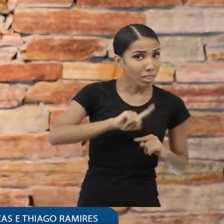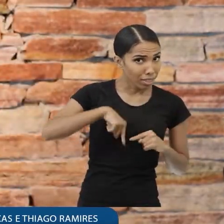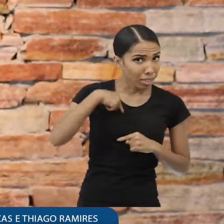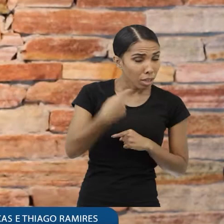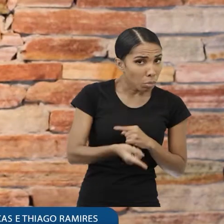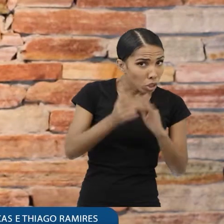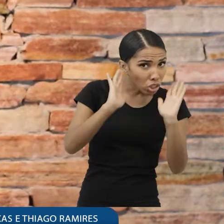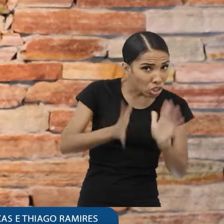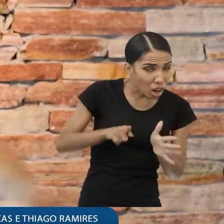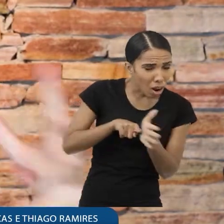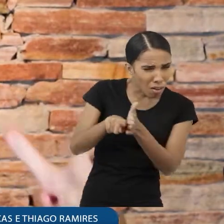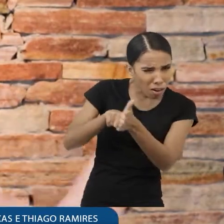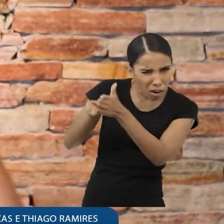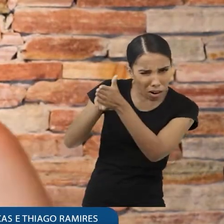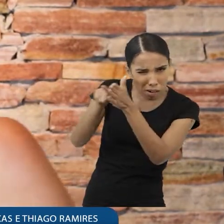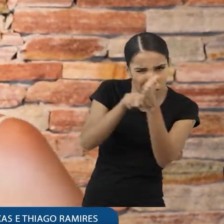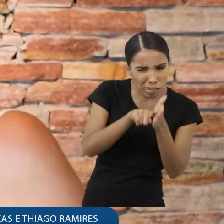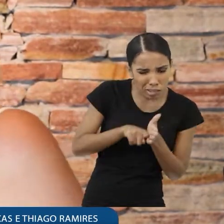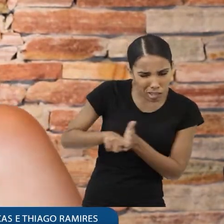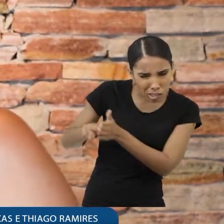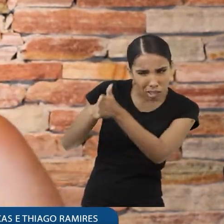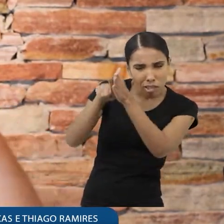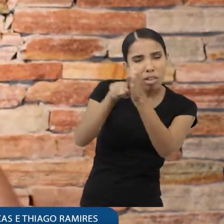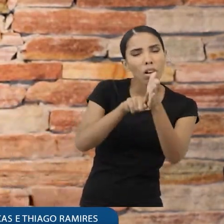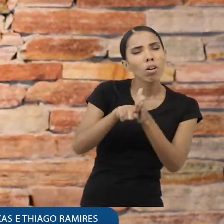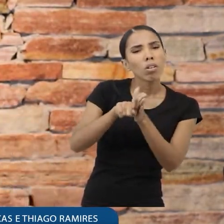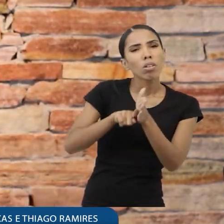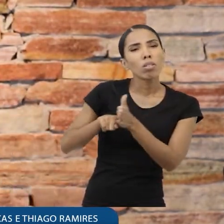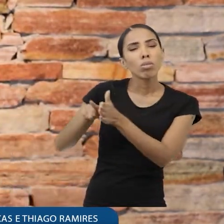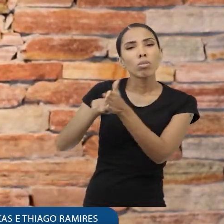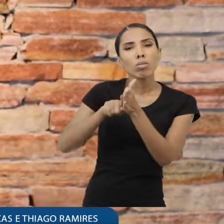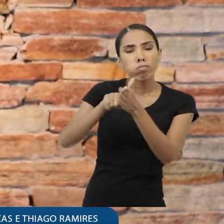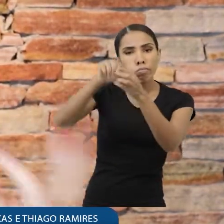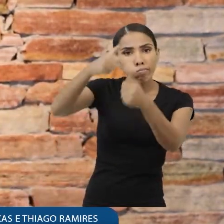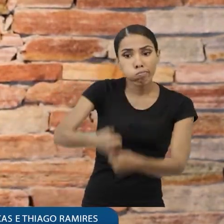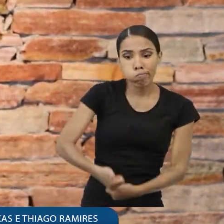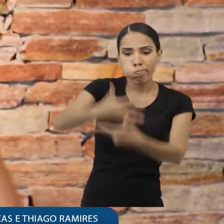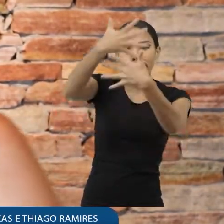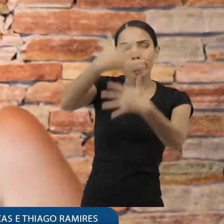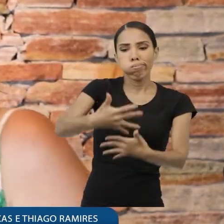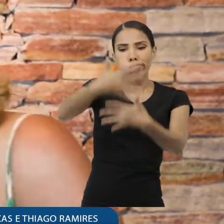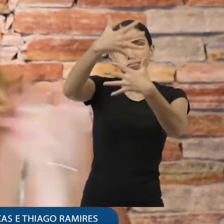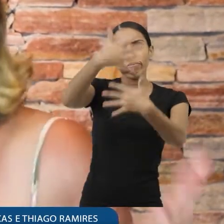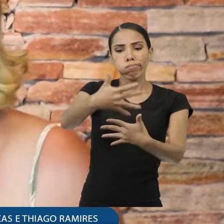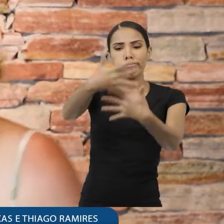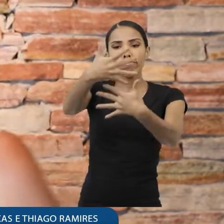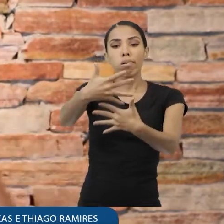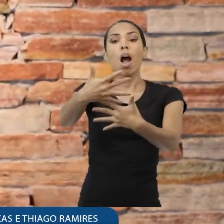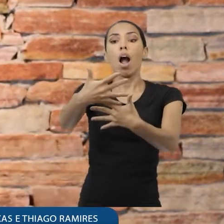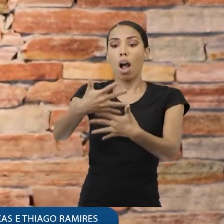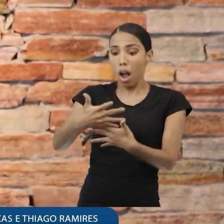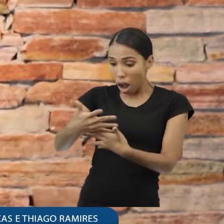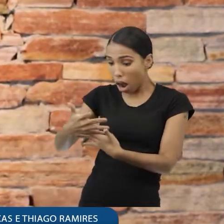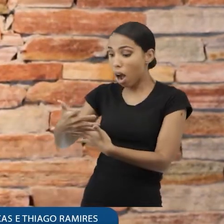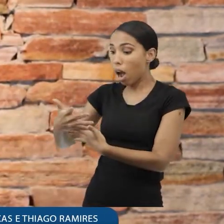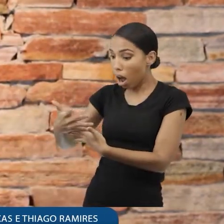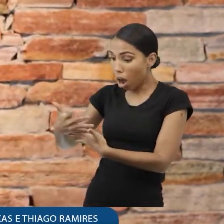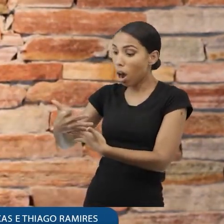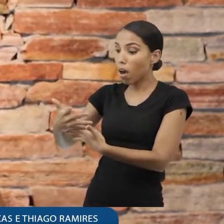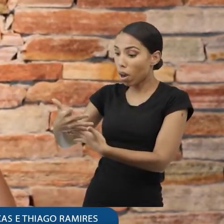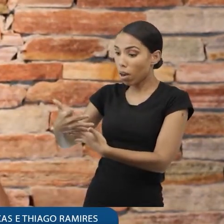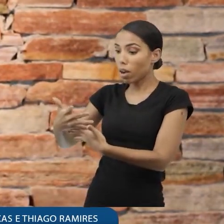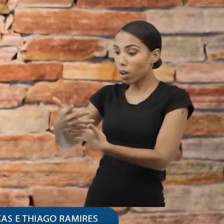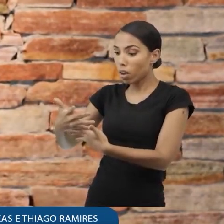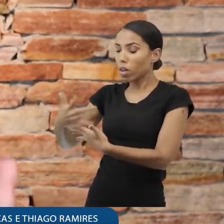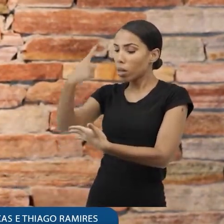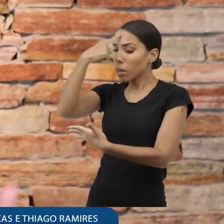essa pesquisa, você consegue levantar o perfil dessas empresas. São perfil